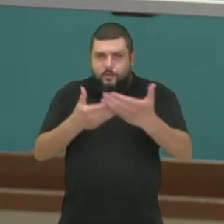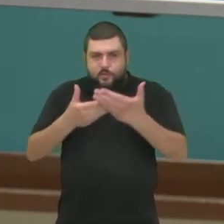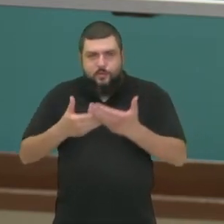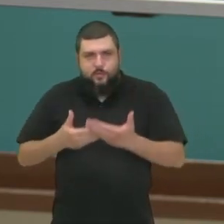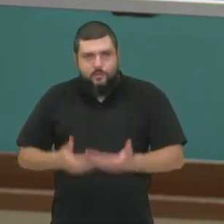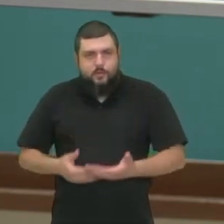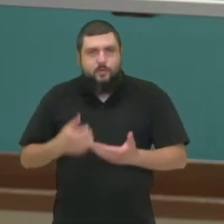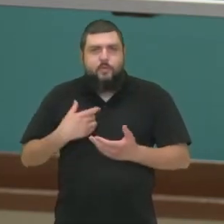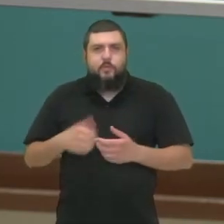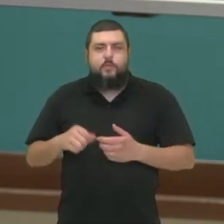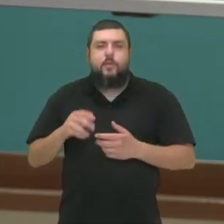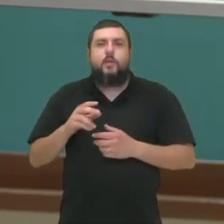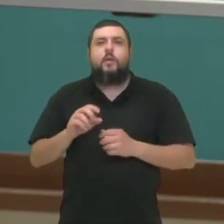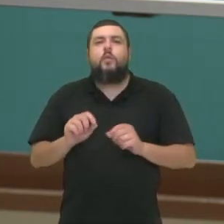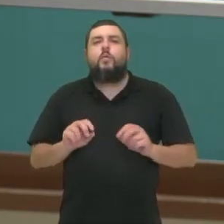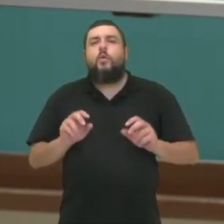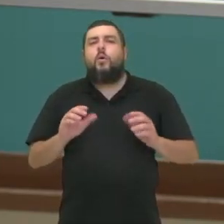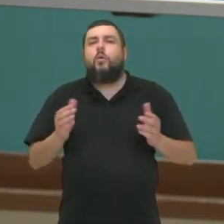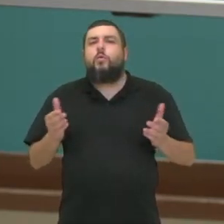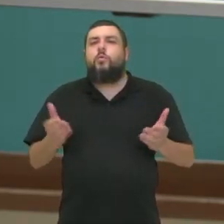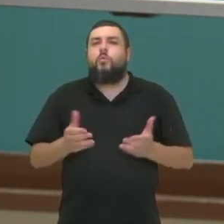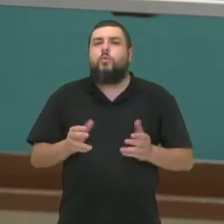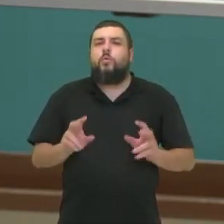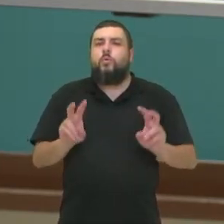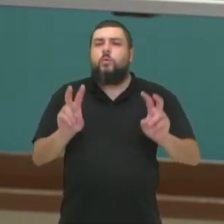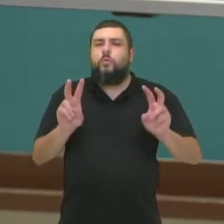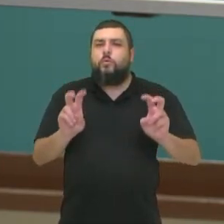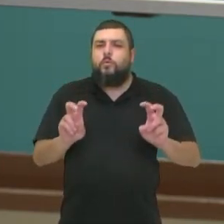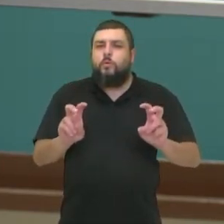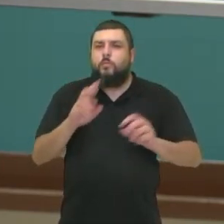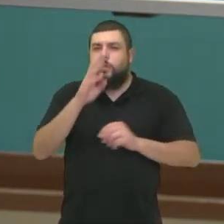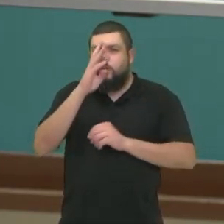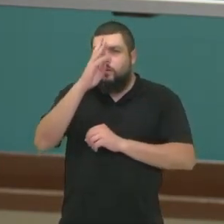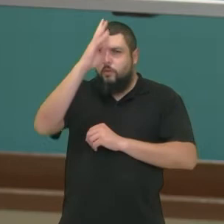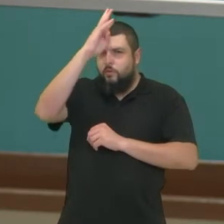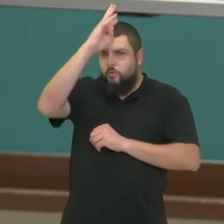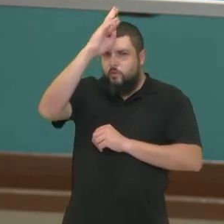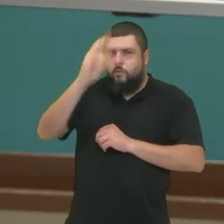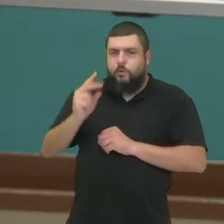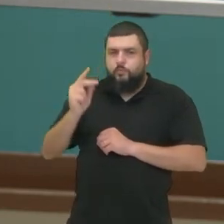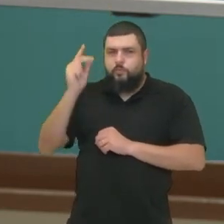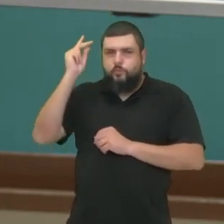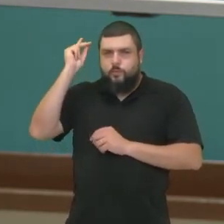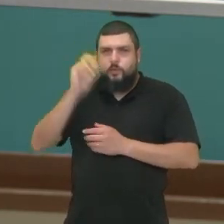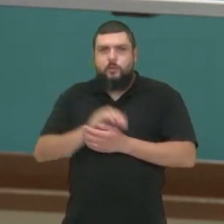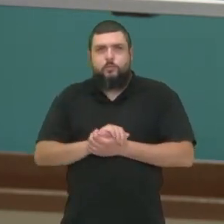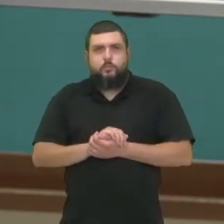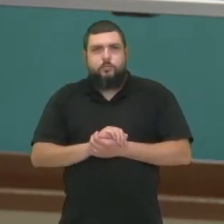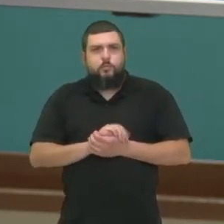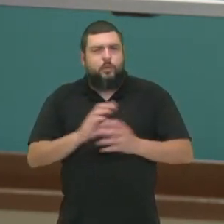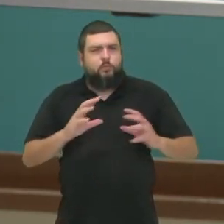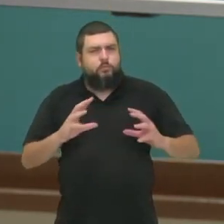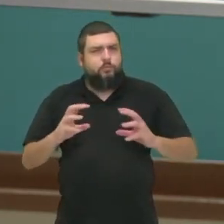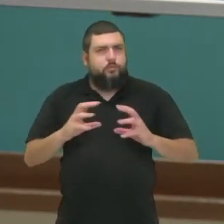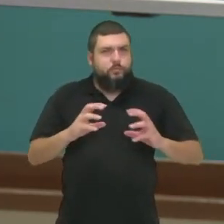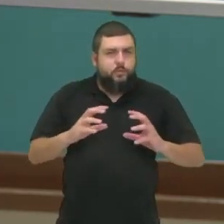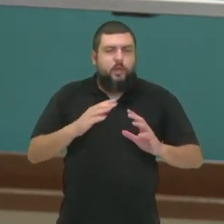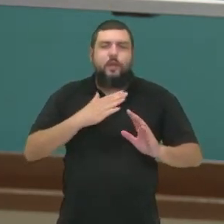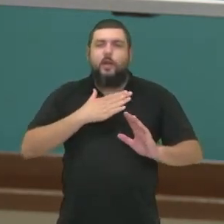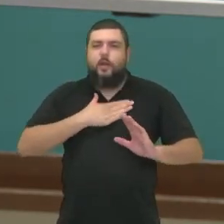bem-vindos para esta aula Roma Antiga. Ô professor, vai ter muita luta. Não, calma aí, se segura